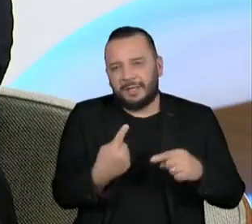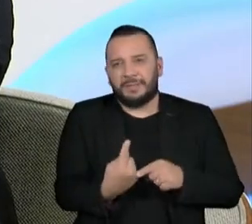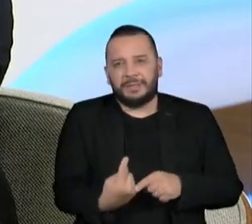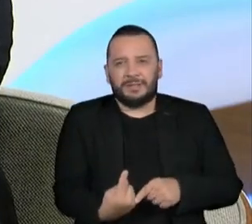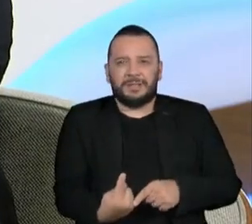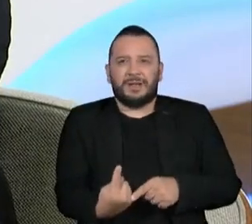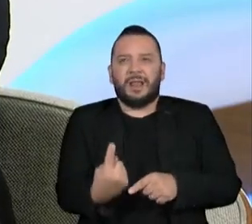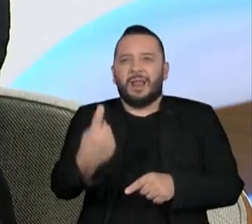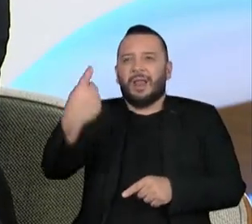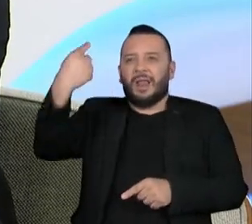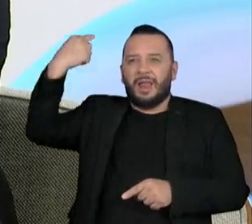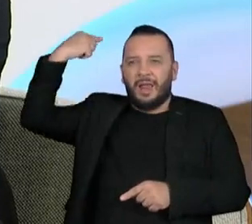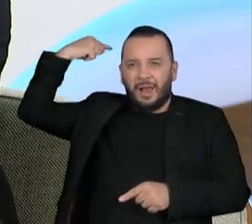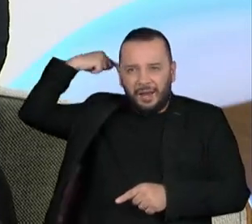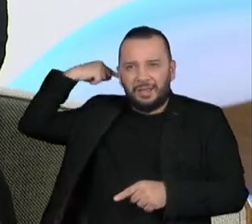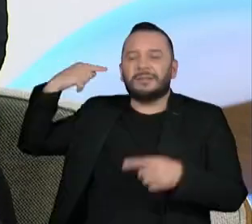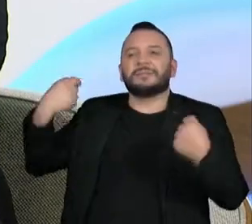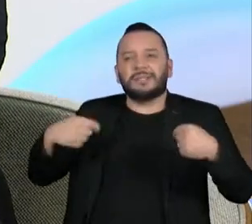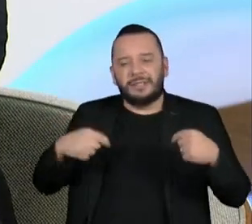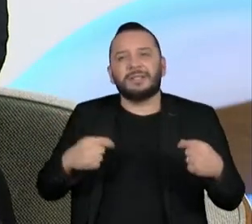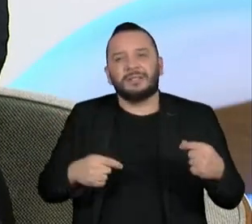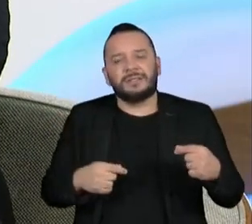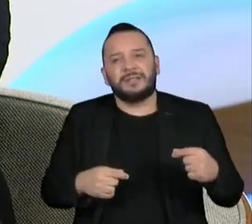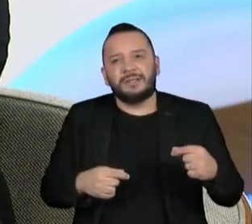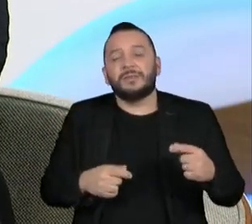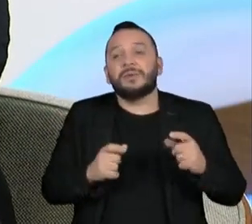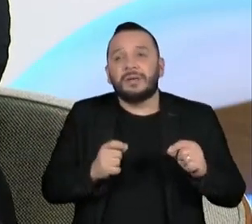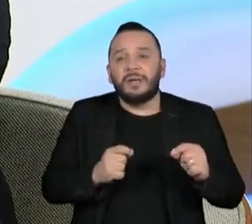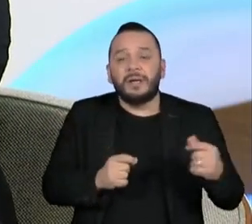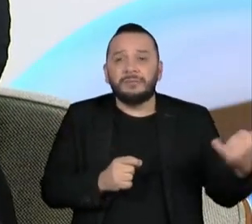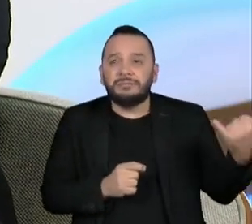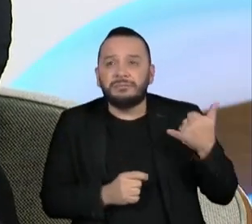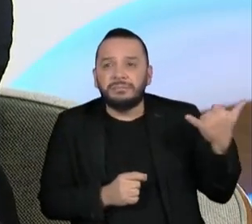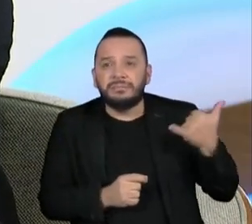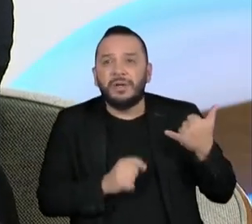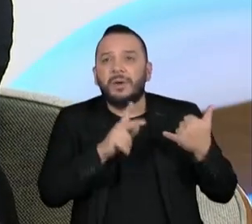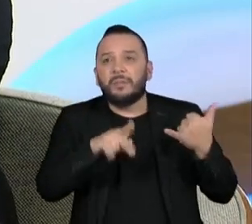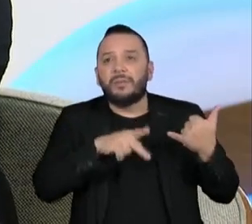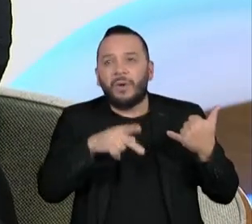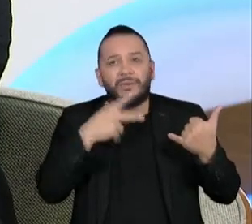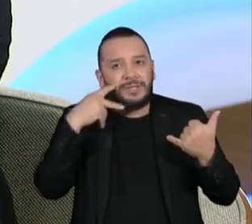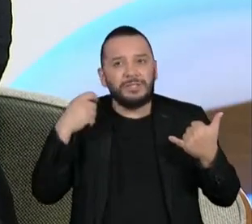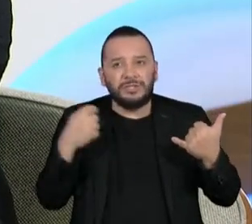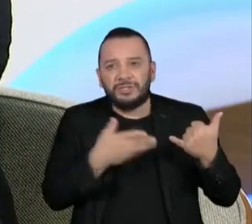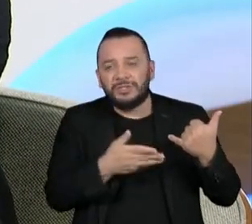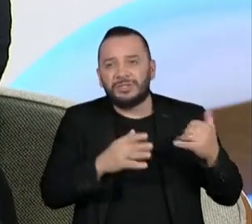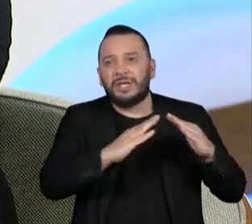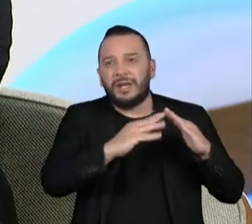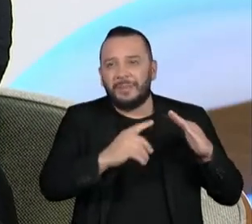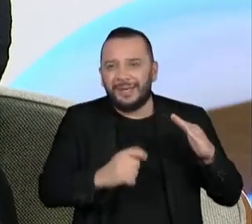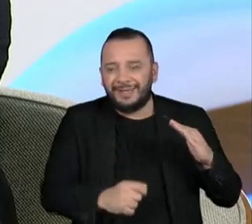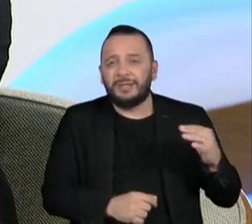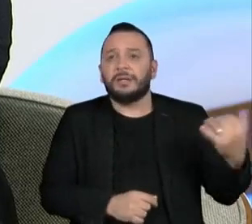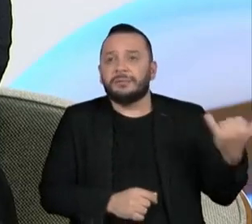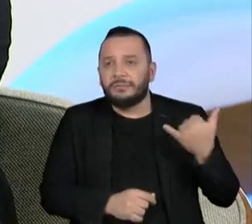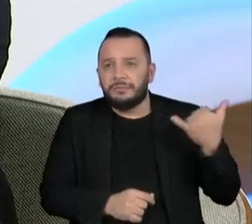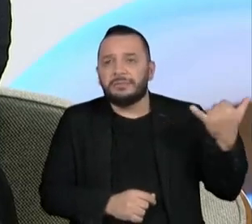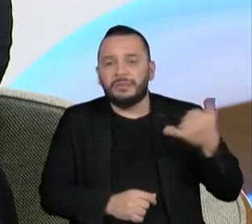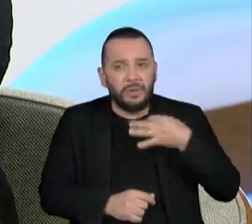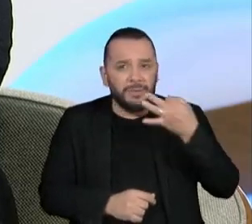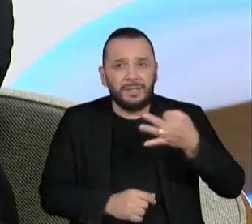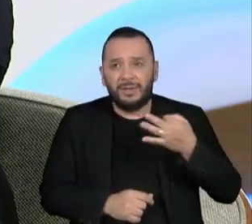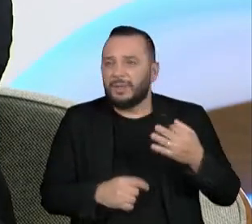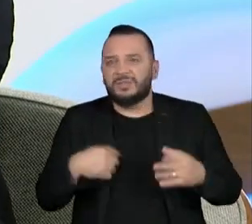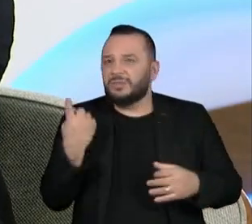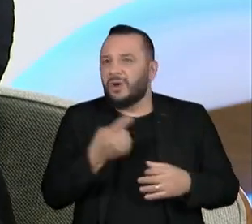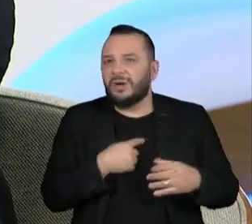e escutarmos os povos que não foram escutados. Escutarmos os povos que começaram por ser dizimados, começaram por ser exterminados e que,